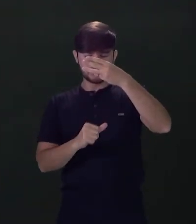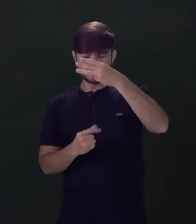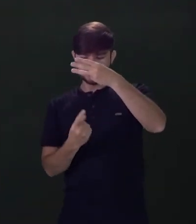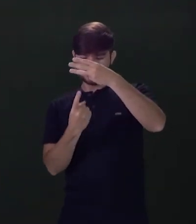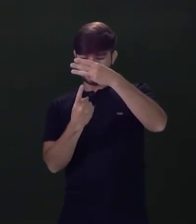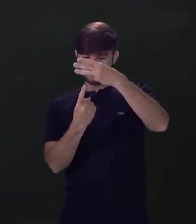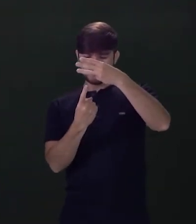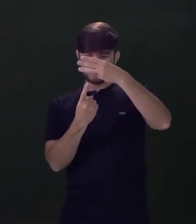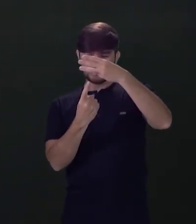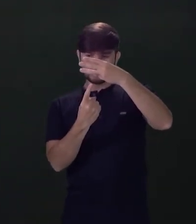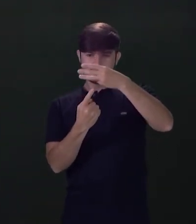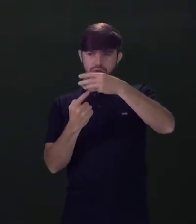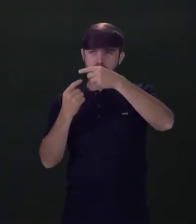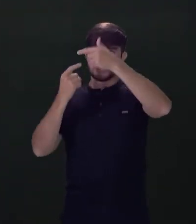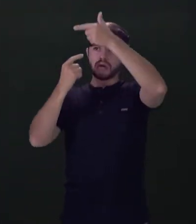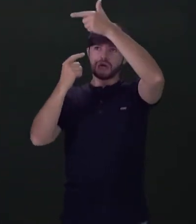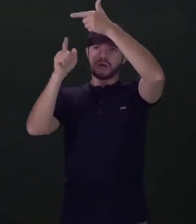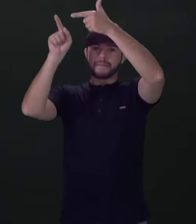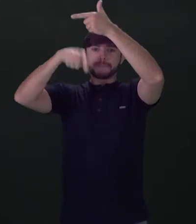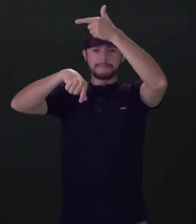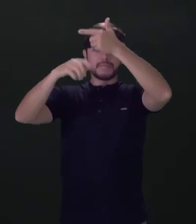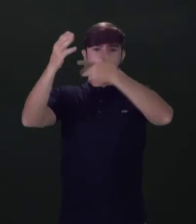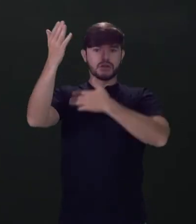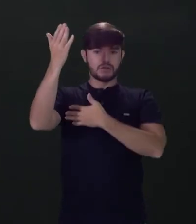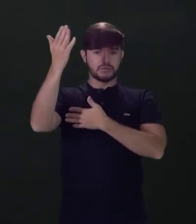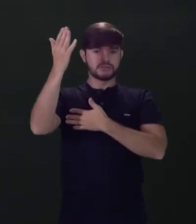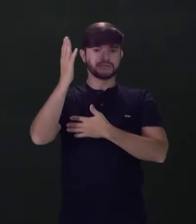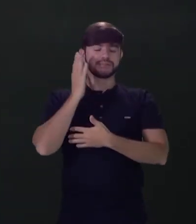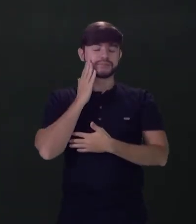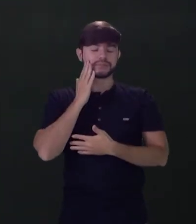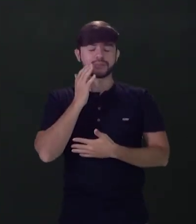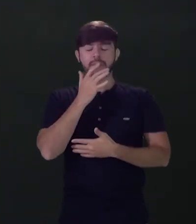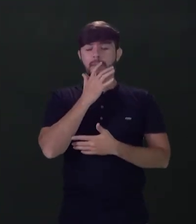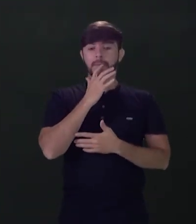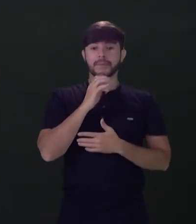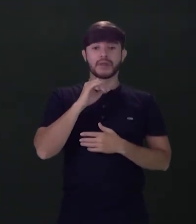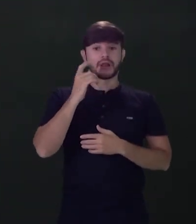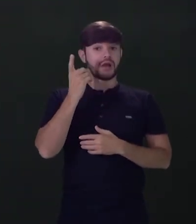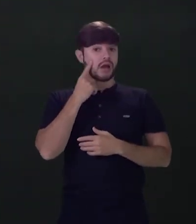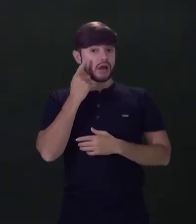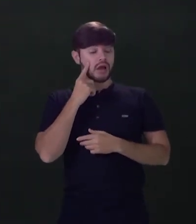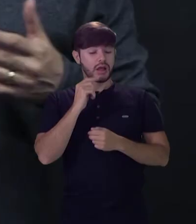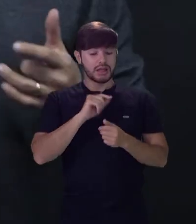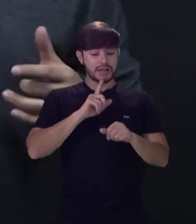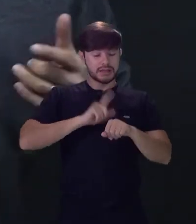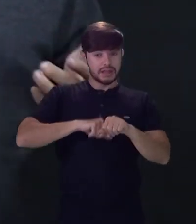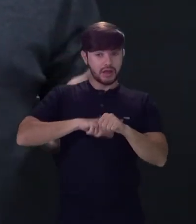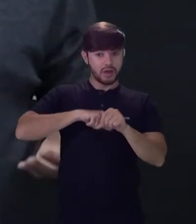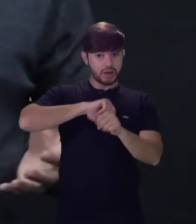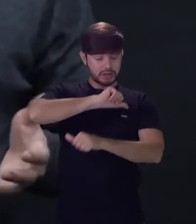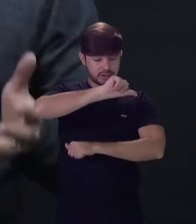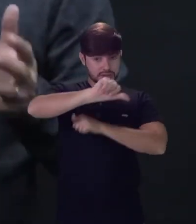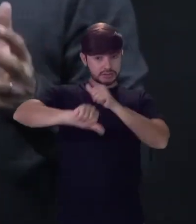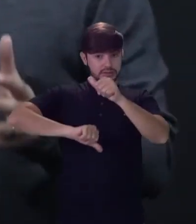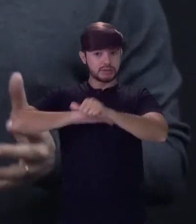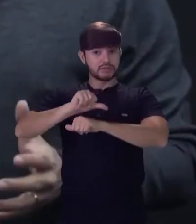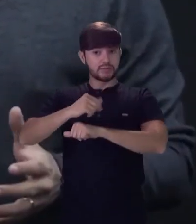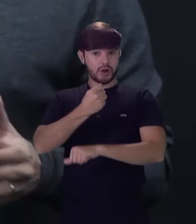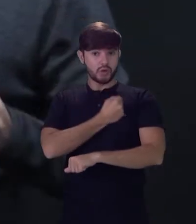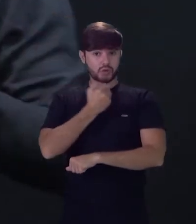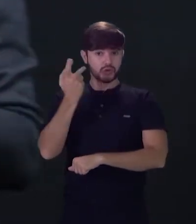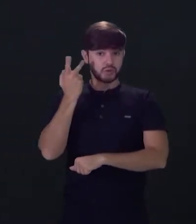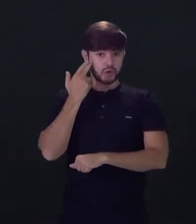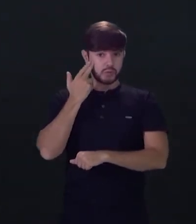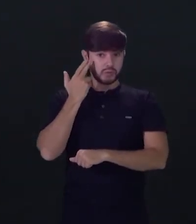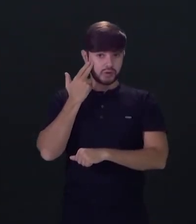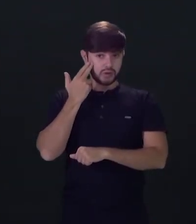1 elevado a menos 2. Não se esqueçam que, quando você vai transformar um número natural qualquer em